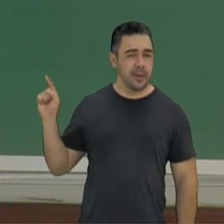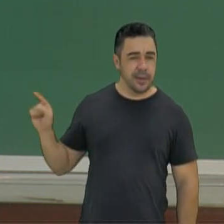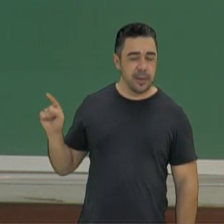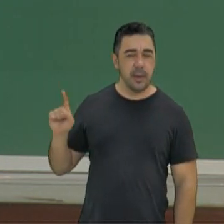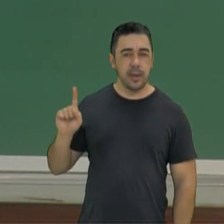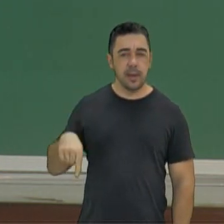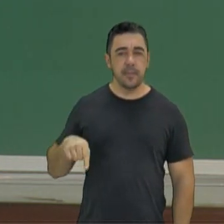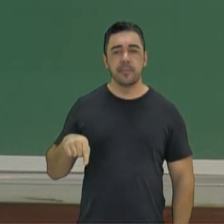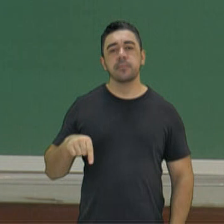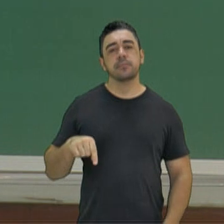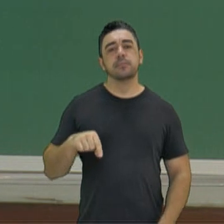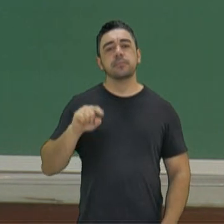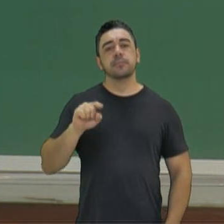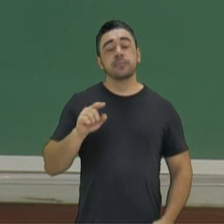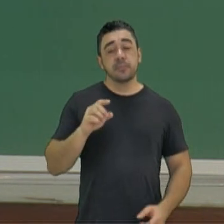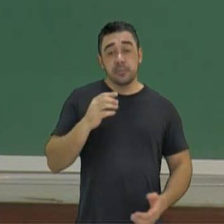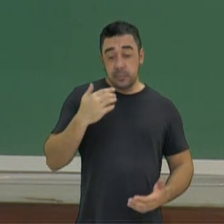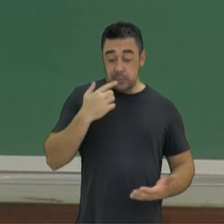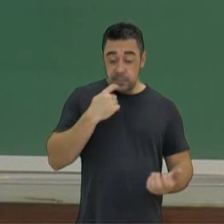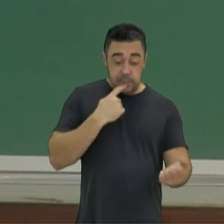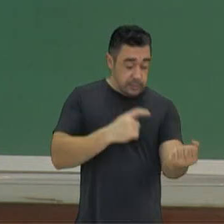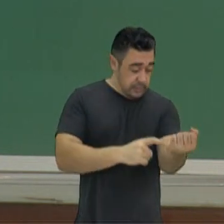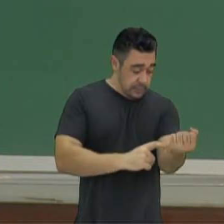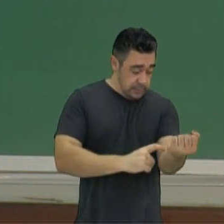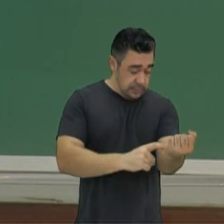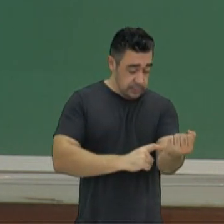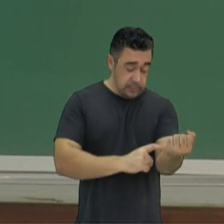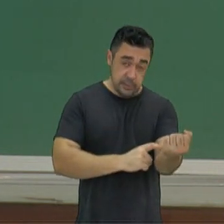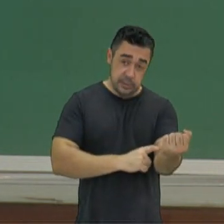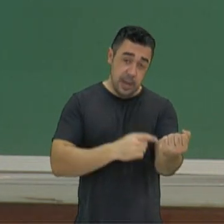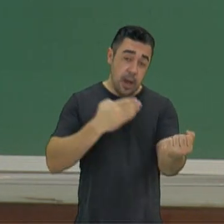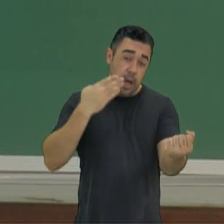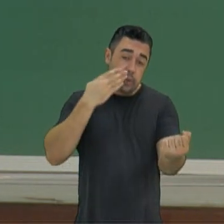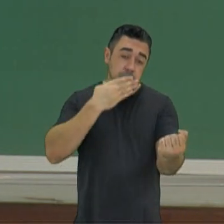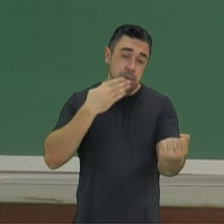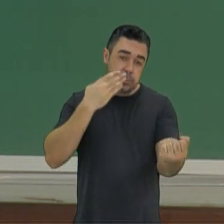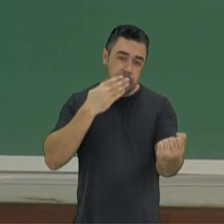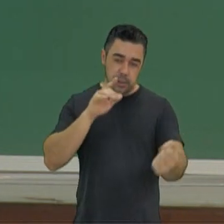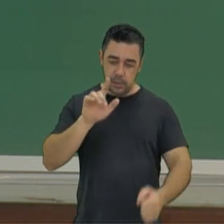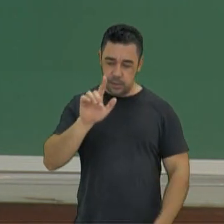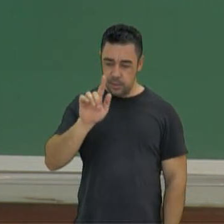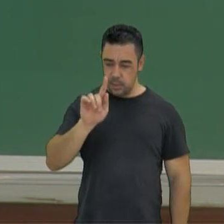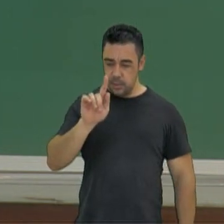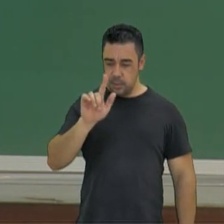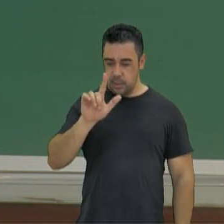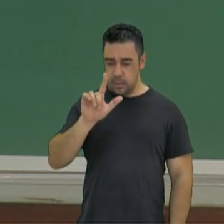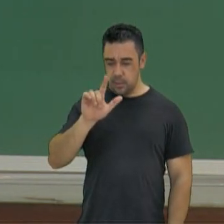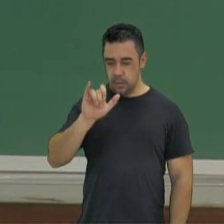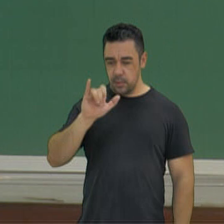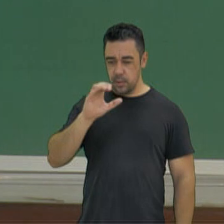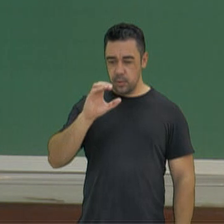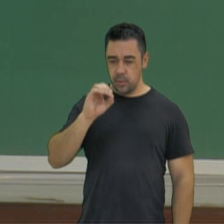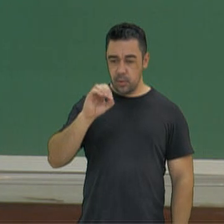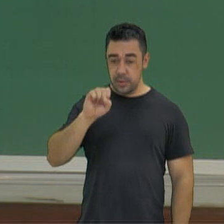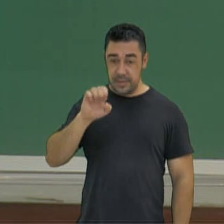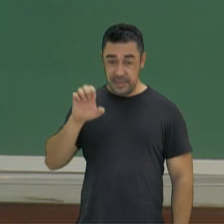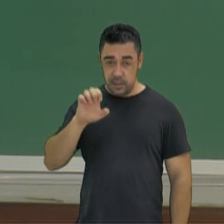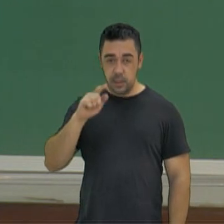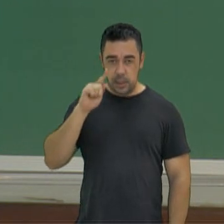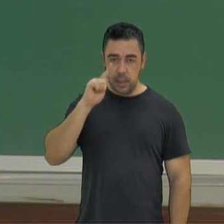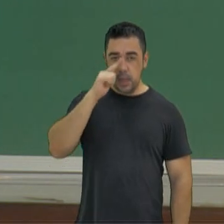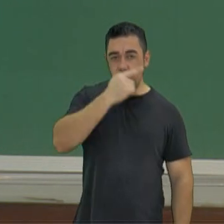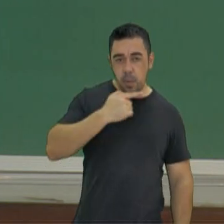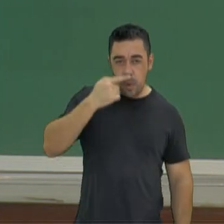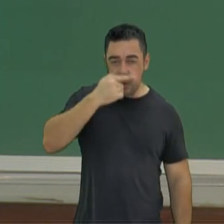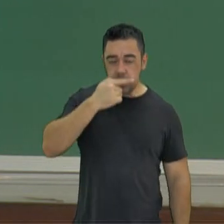alta taxa de glicose no sangue, popularmente conhecido como o açúcar no sangue. Então, essa alta taxa de glicose